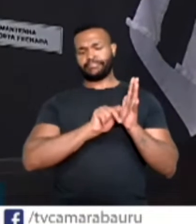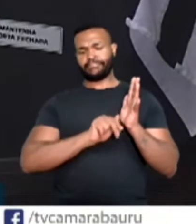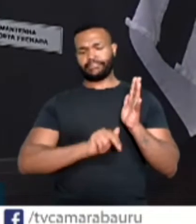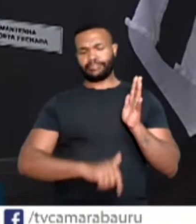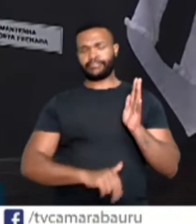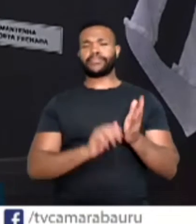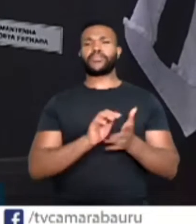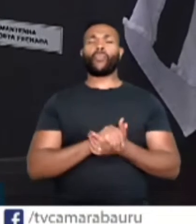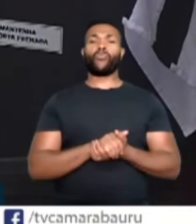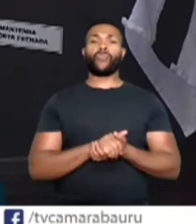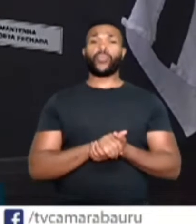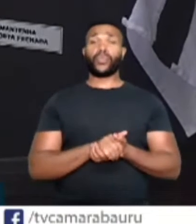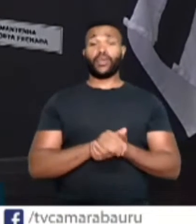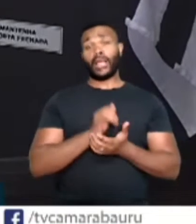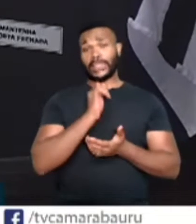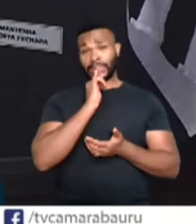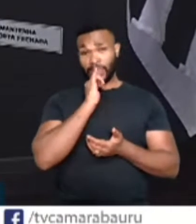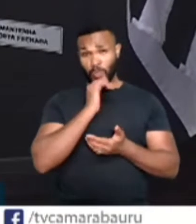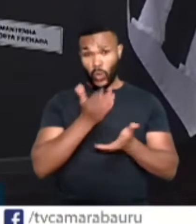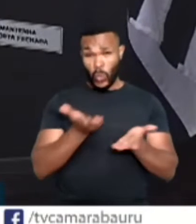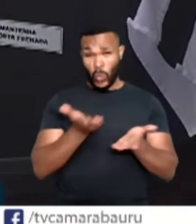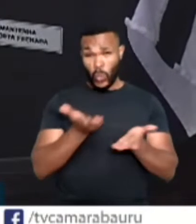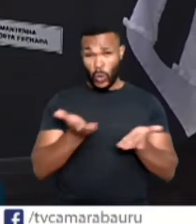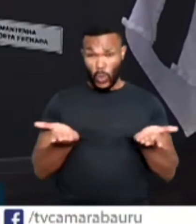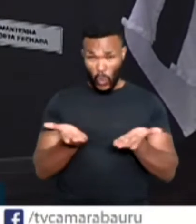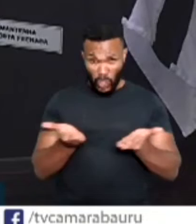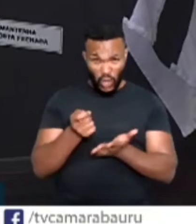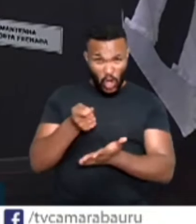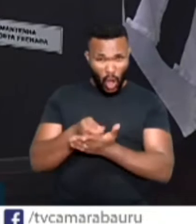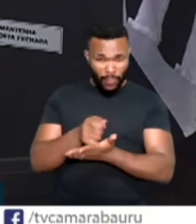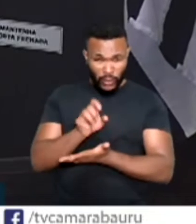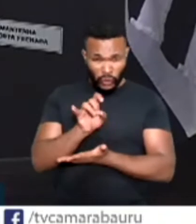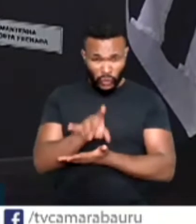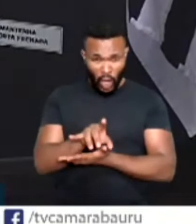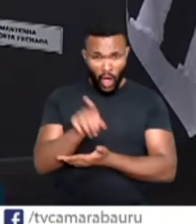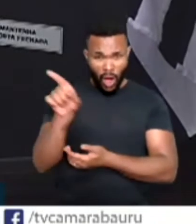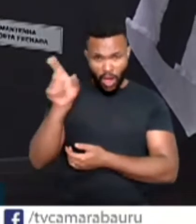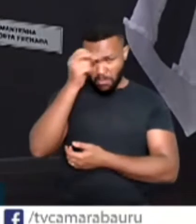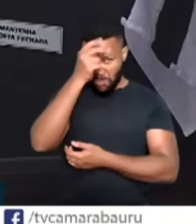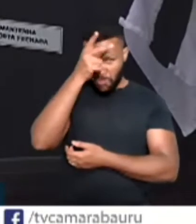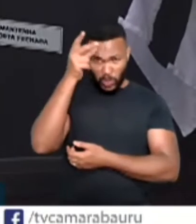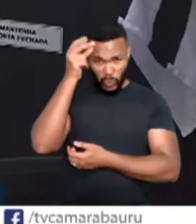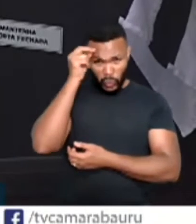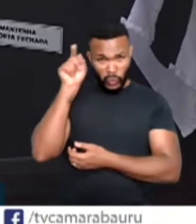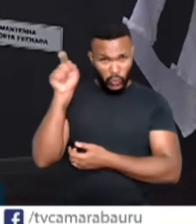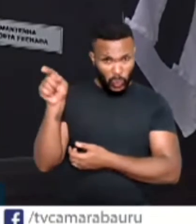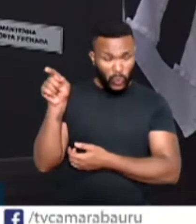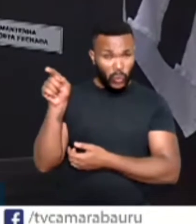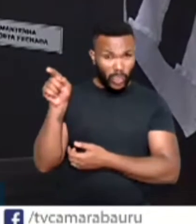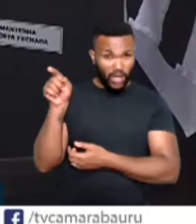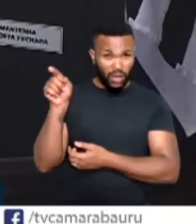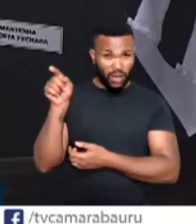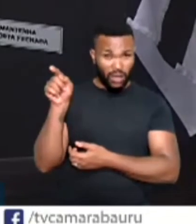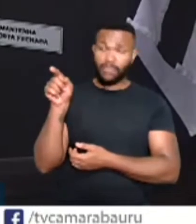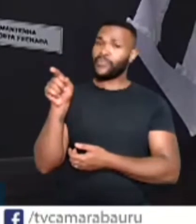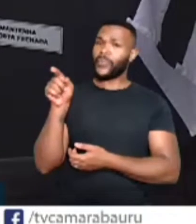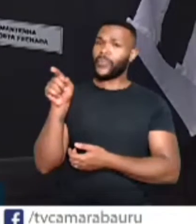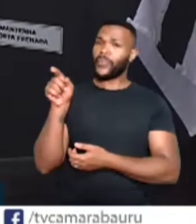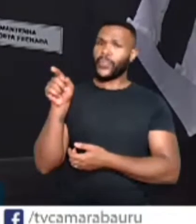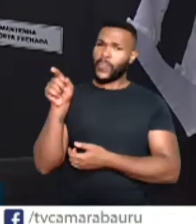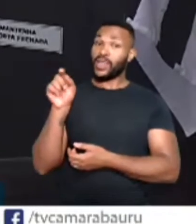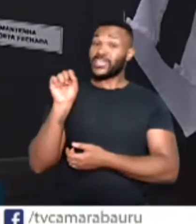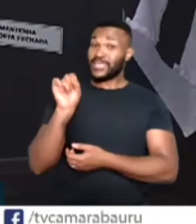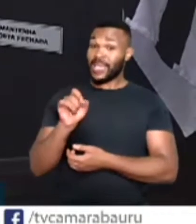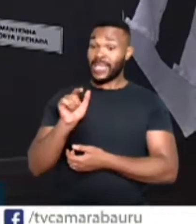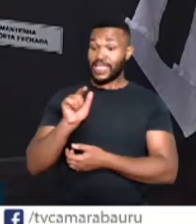é de hoje que se cobra do Poder Municipal e que se foi oferecida ao